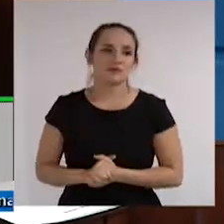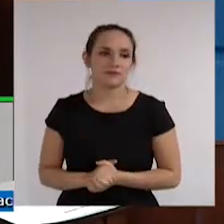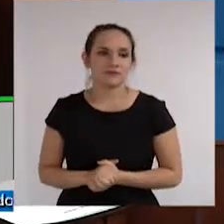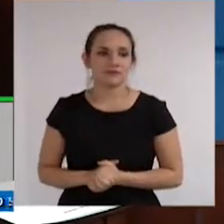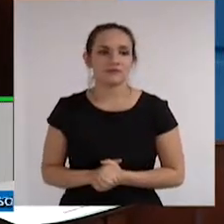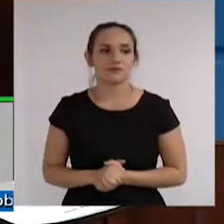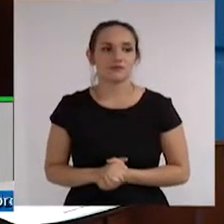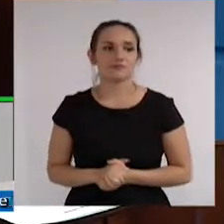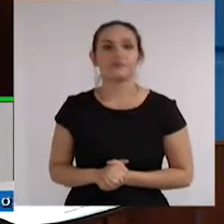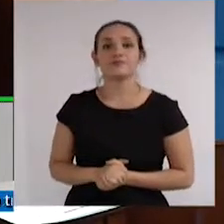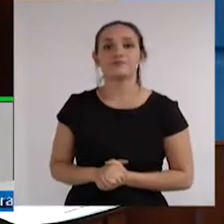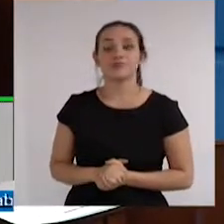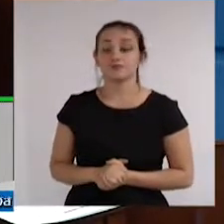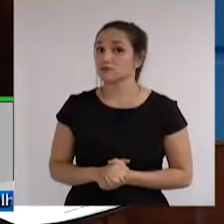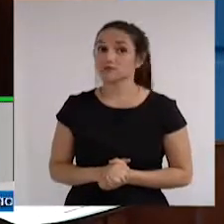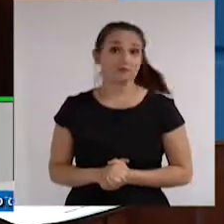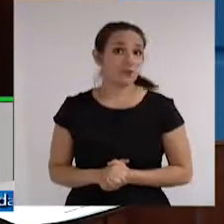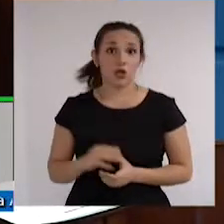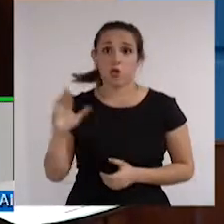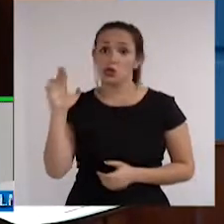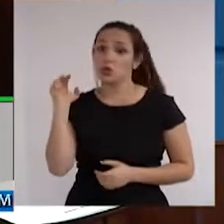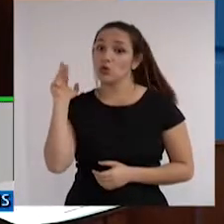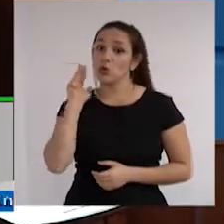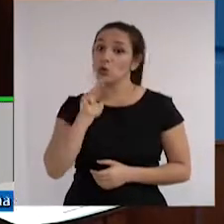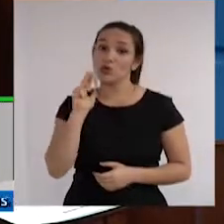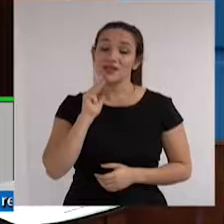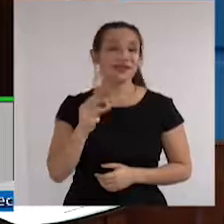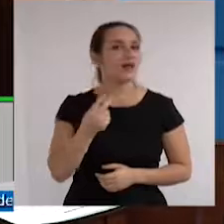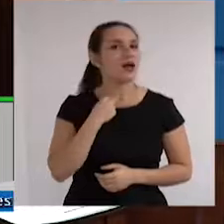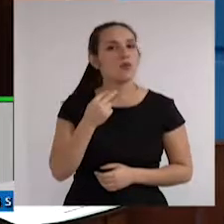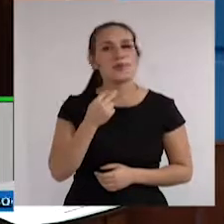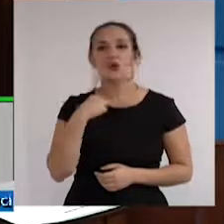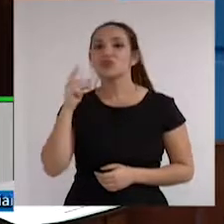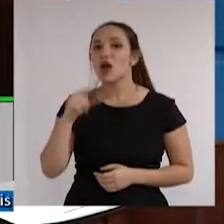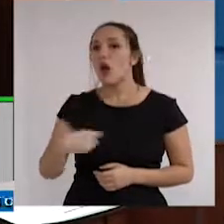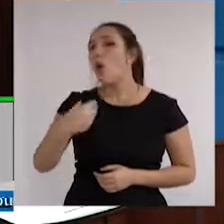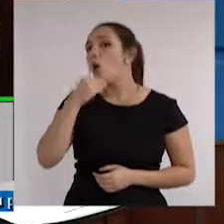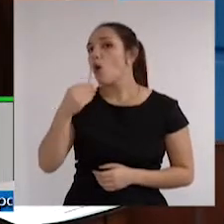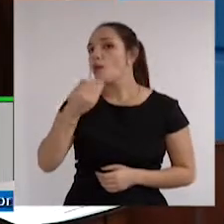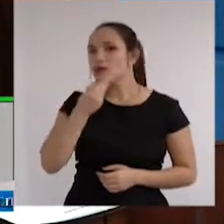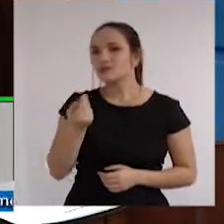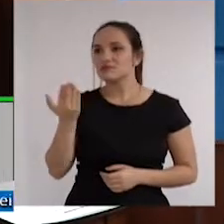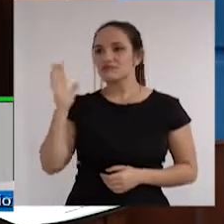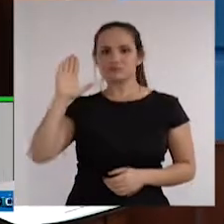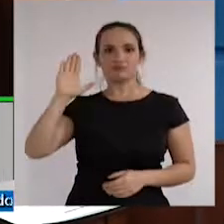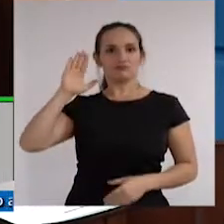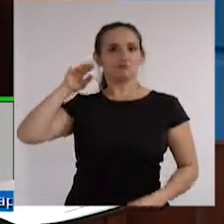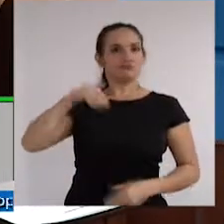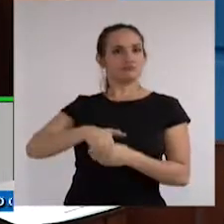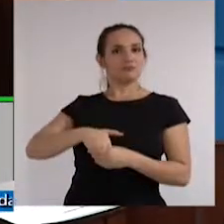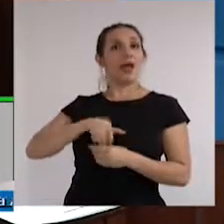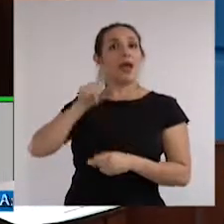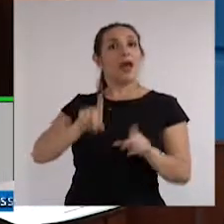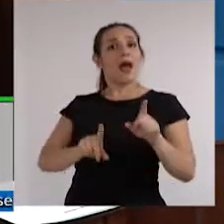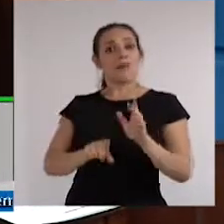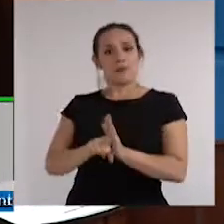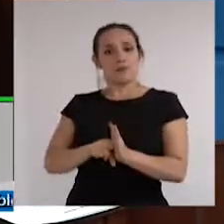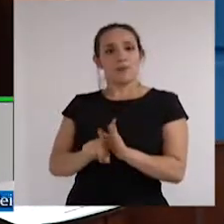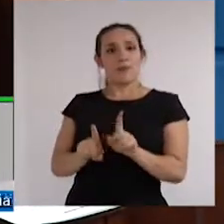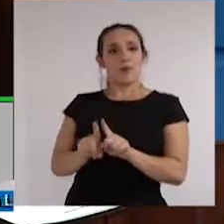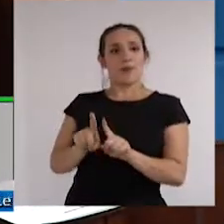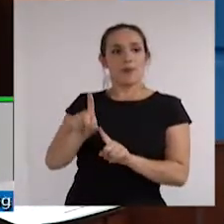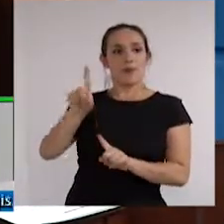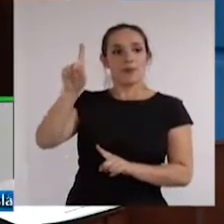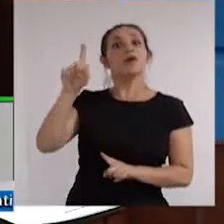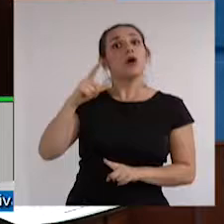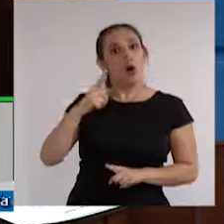Tiraram da disputa presidencial o candidato que está em primeiro lugar nas pesquisas, e ontem saiu